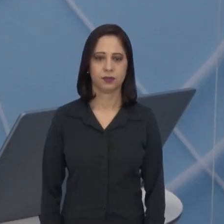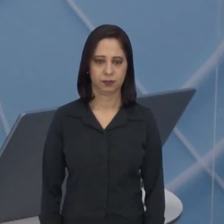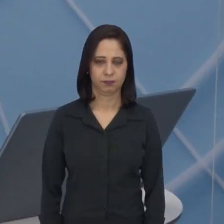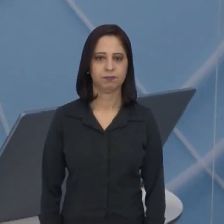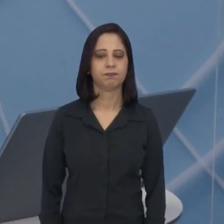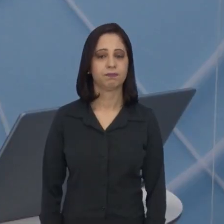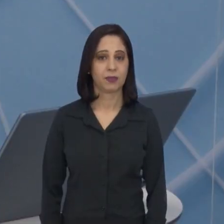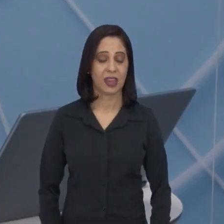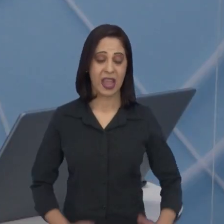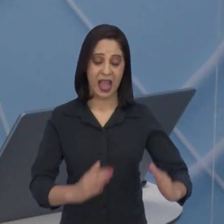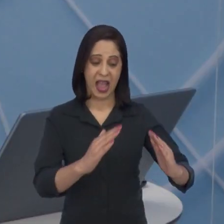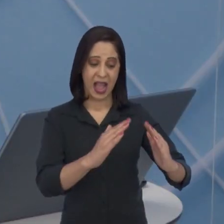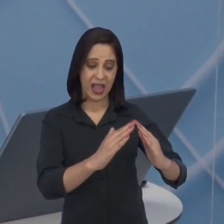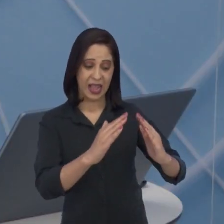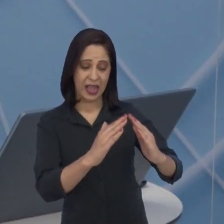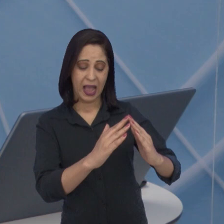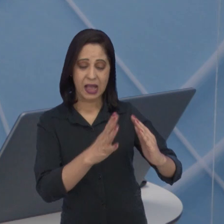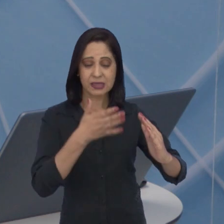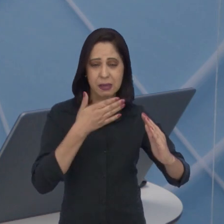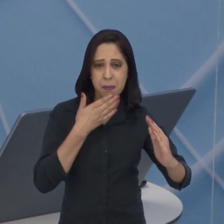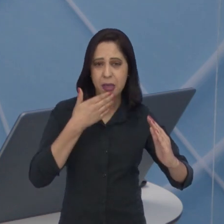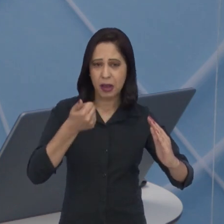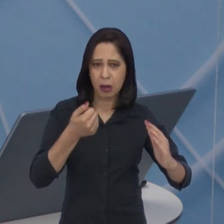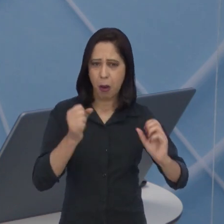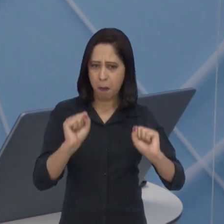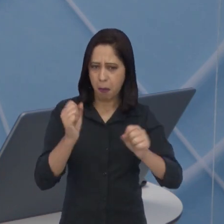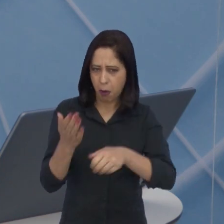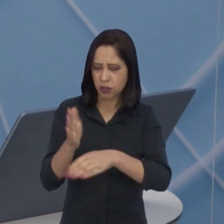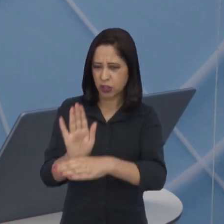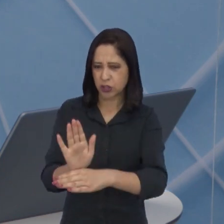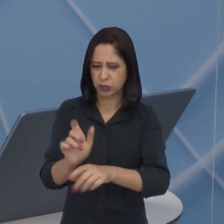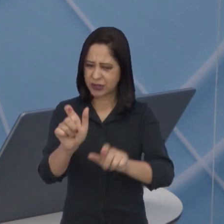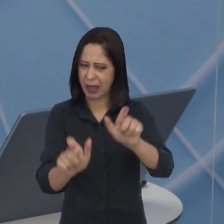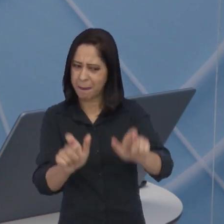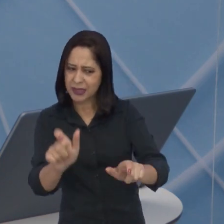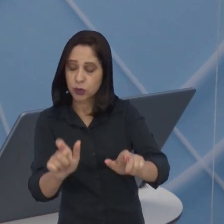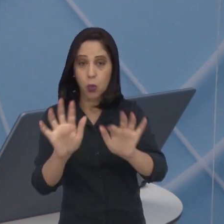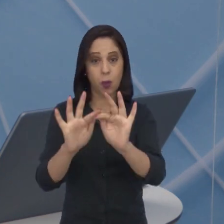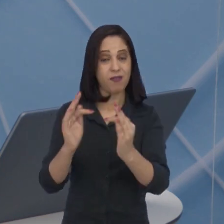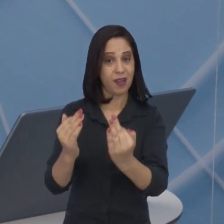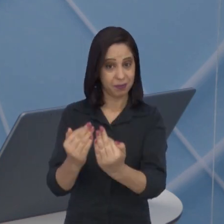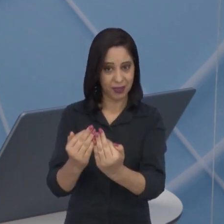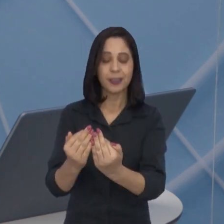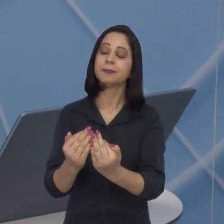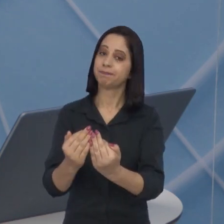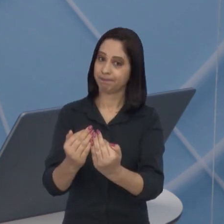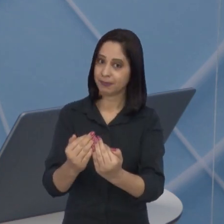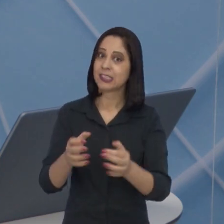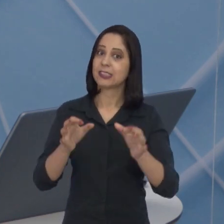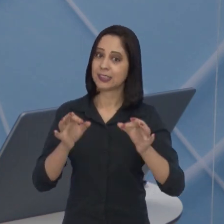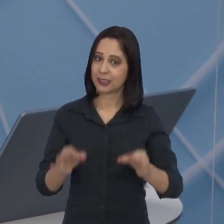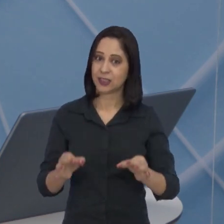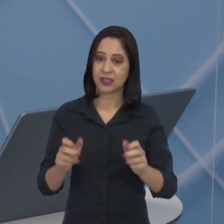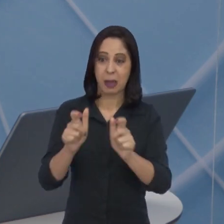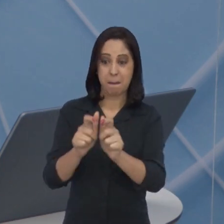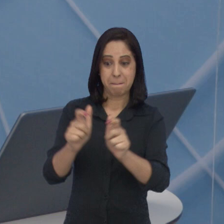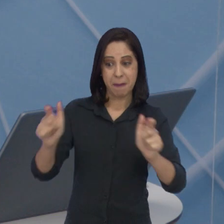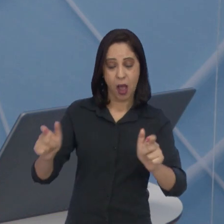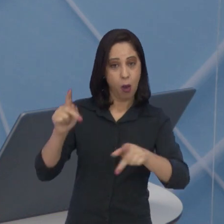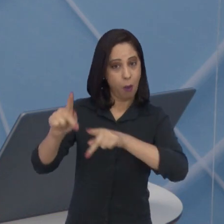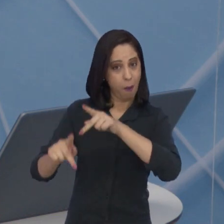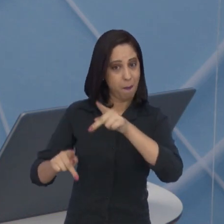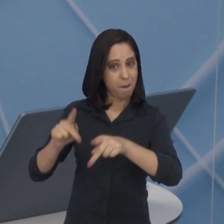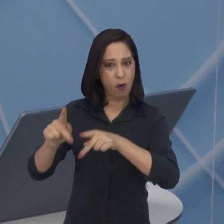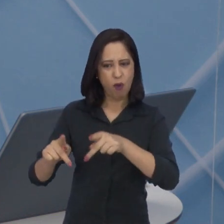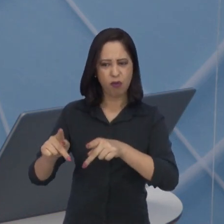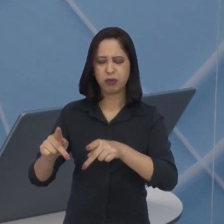que as melhorias habitacionais podem fazer por uma pessoa, uma família? Com certeza, a maior parte da população não